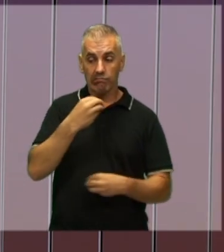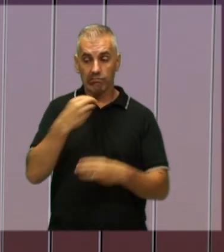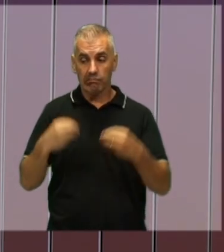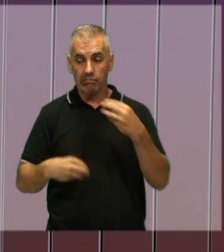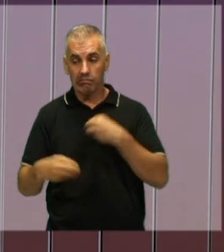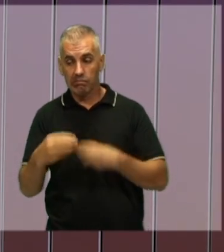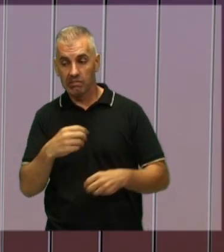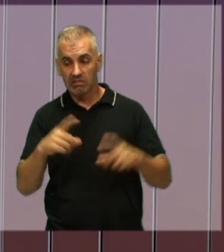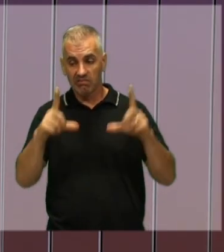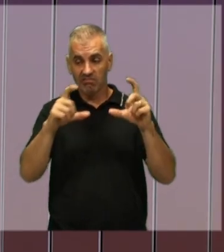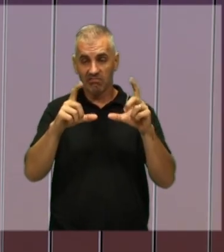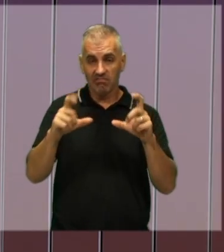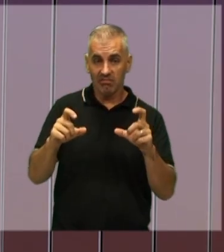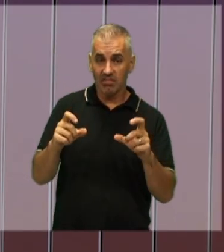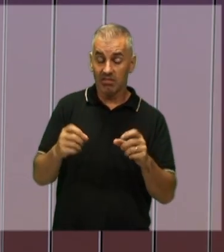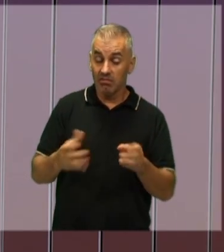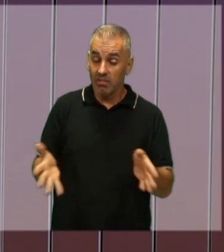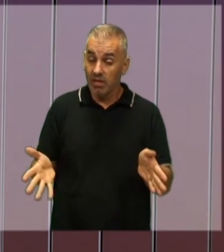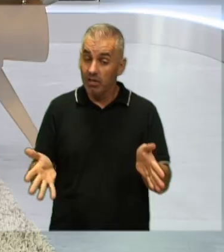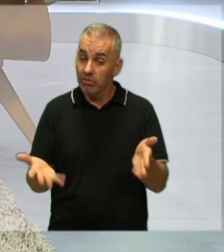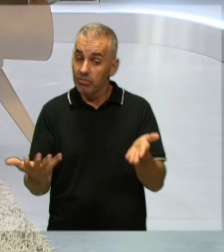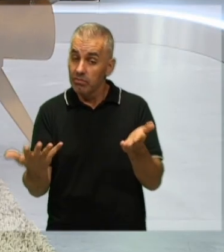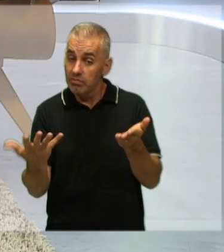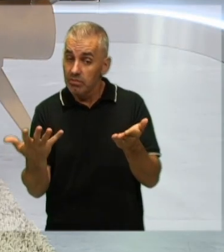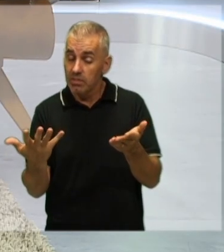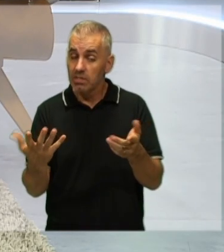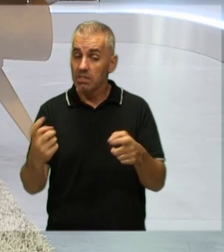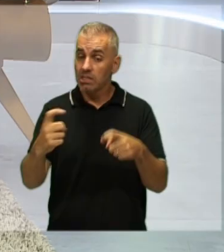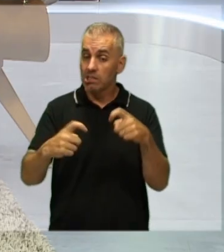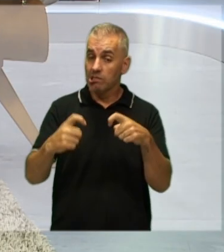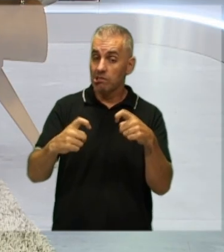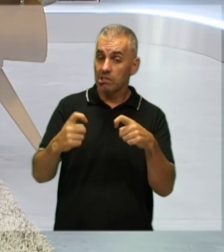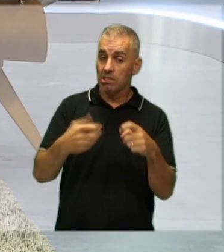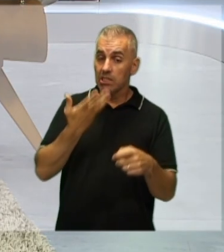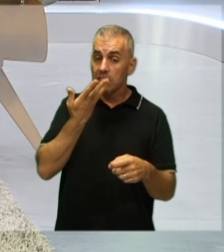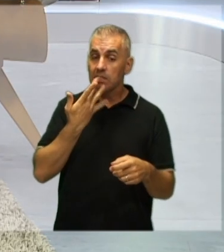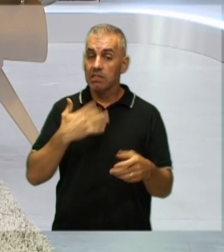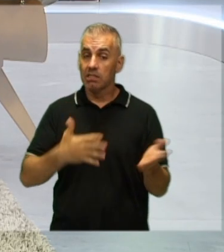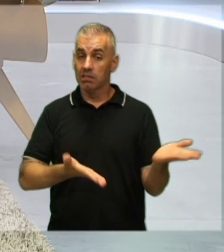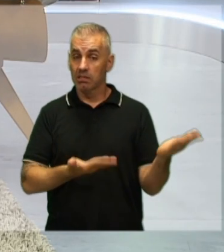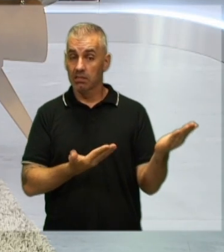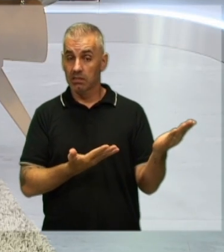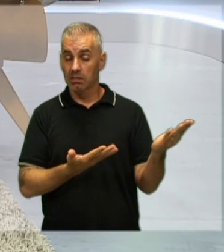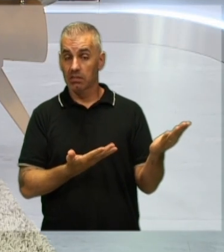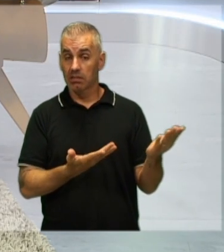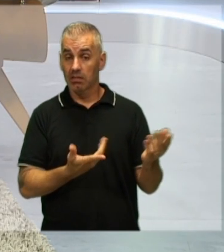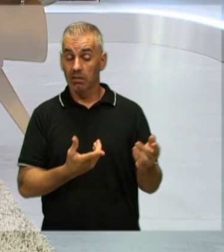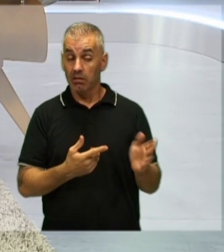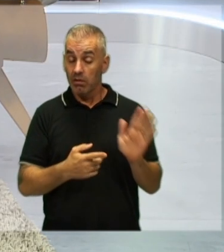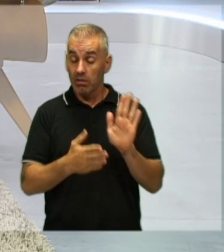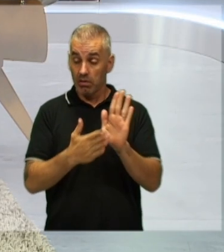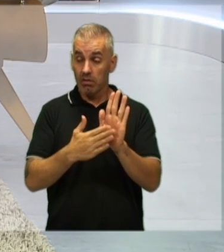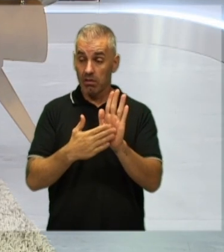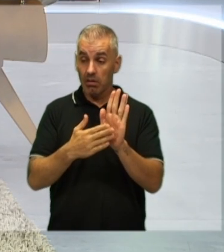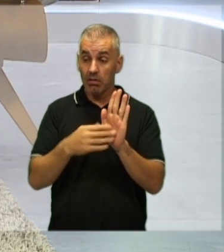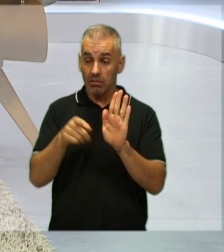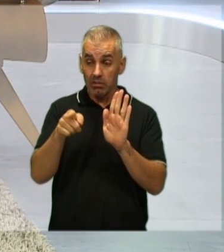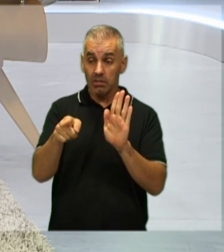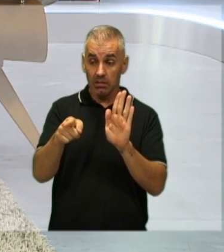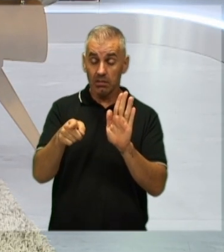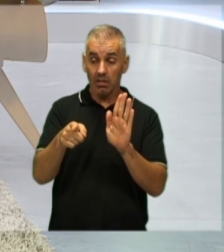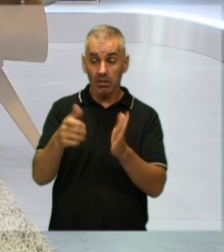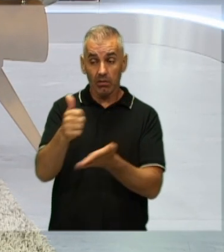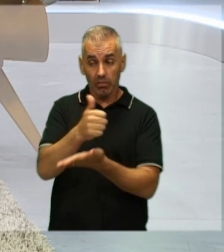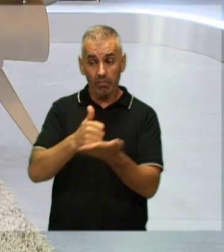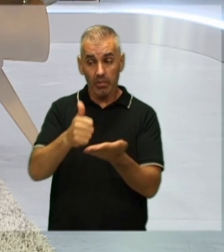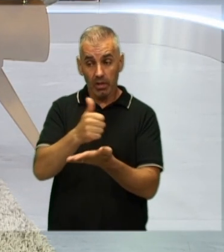fotos, enfim, vídeos, tudo que induz a sexualização para as crianças. Foi constatado que realmente, com base